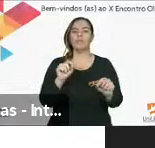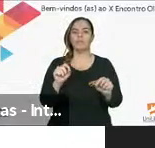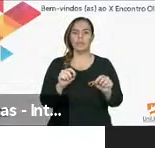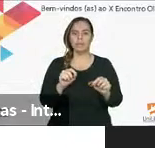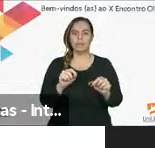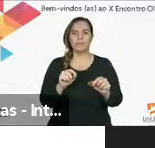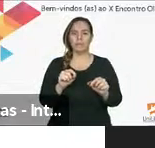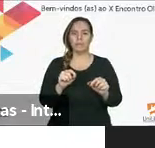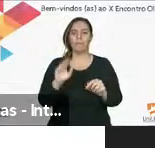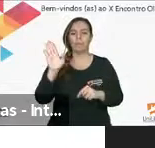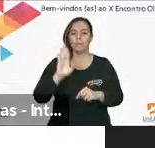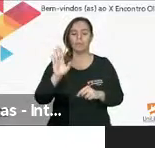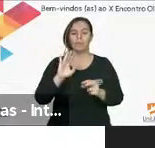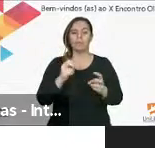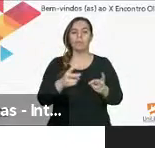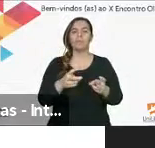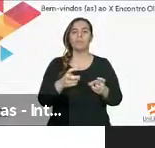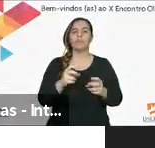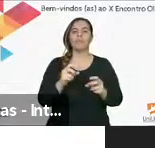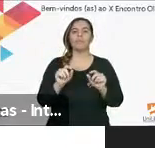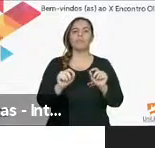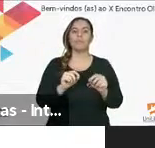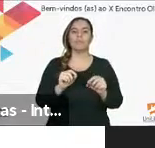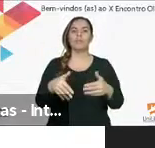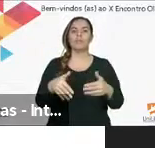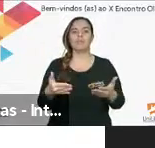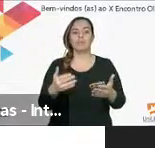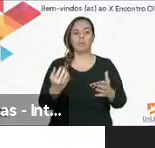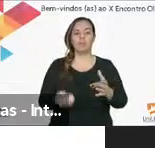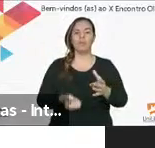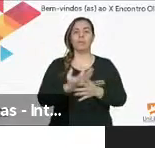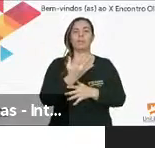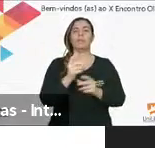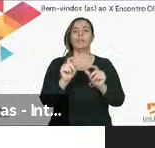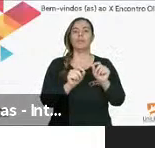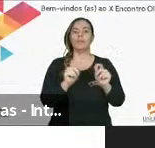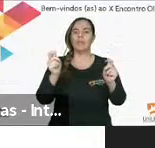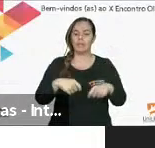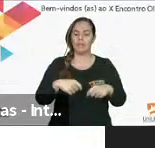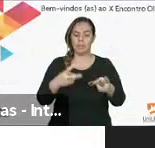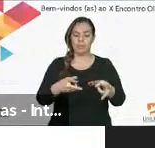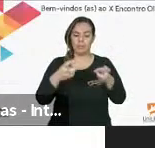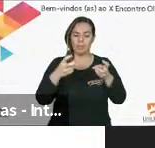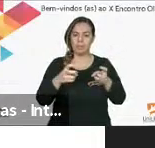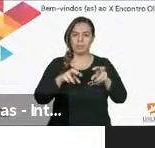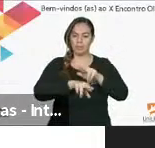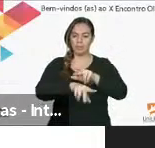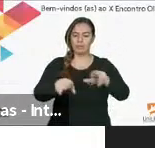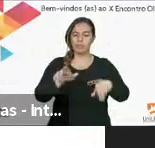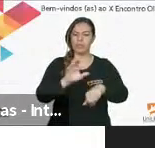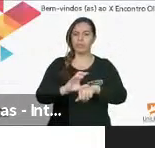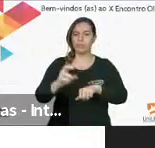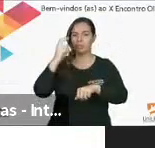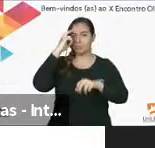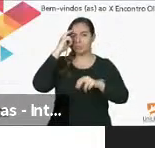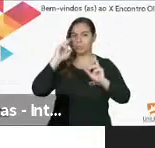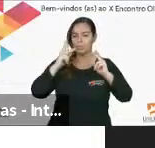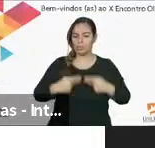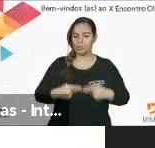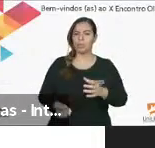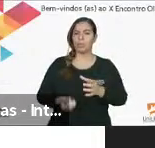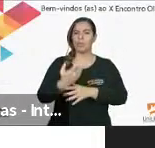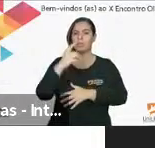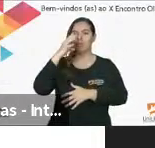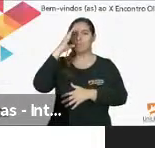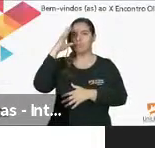em conta a biologia do observador e, portanto, é possível perceber que diferentes culturas humanas criam realidades